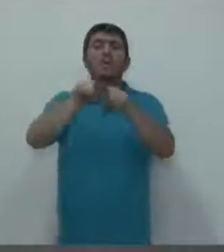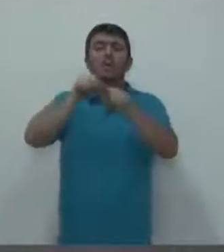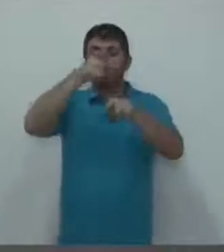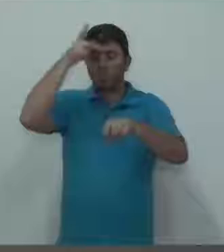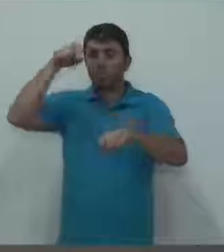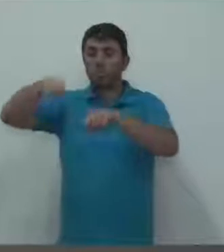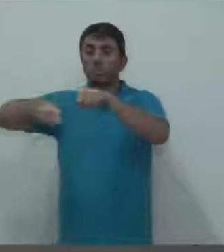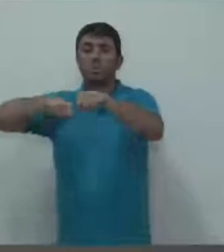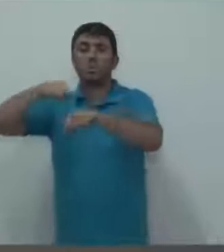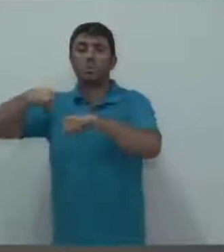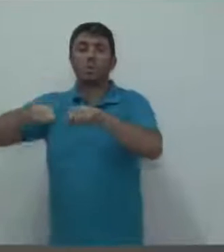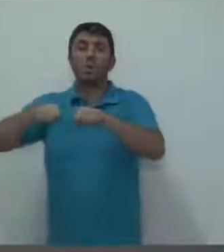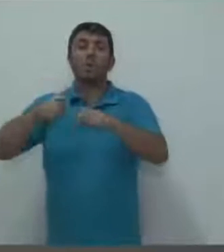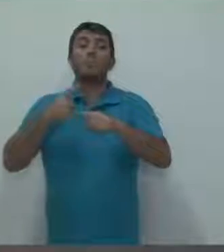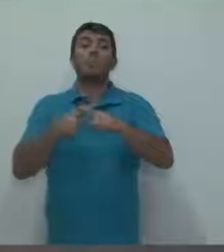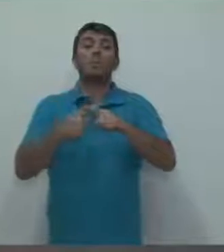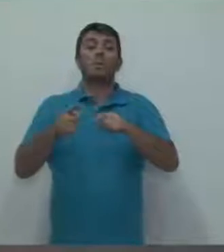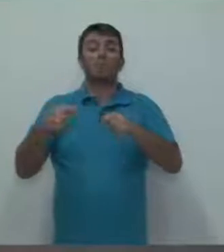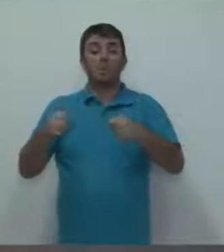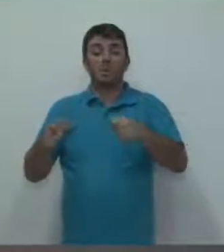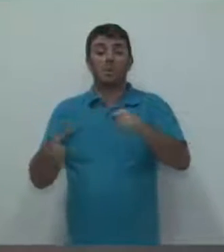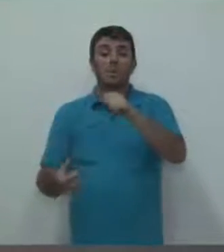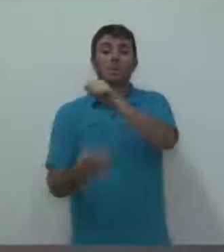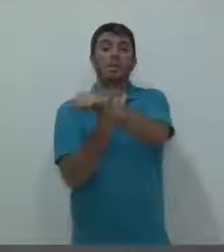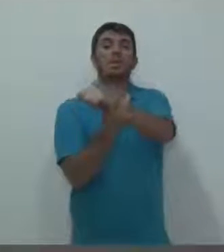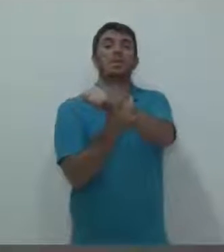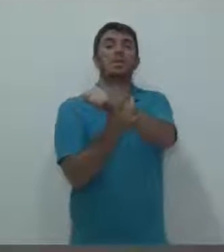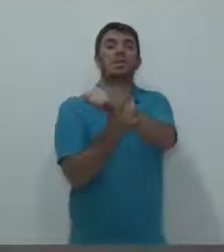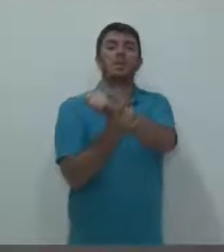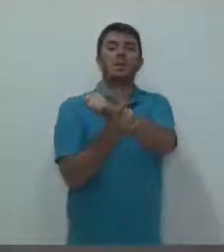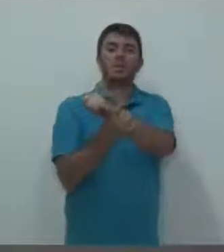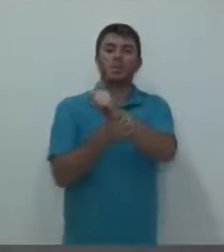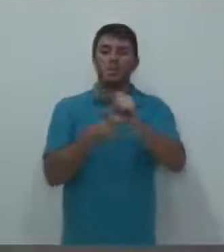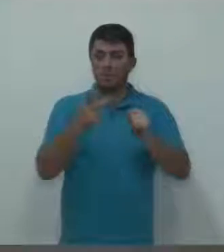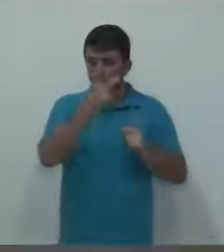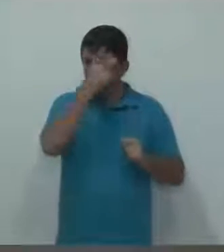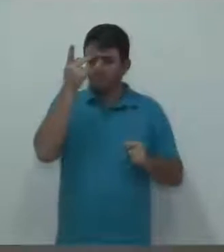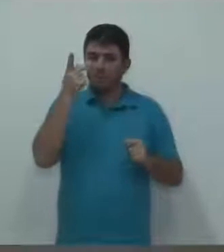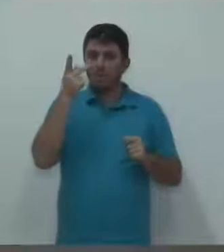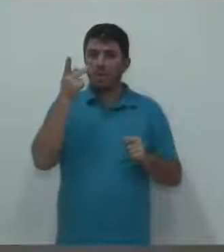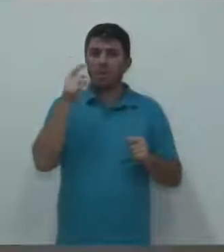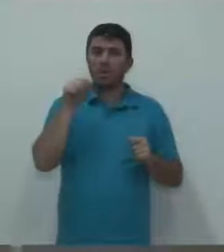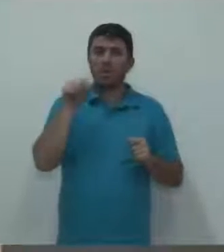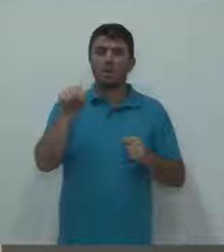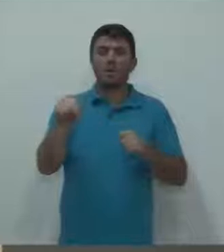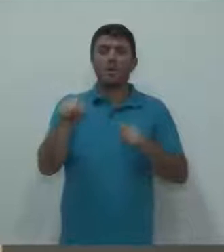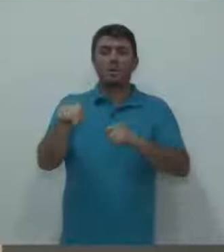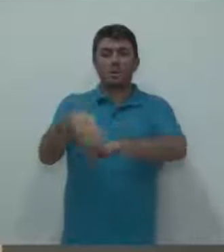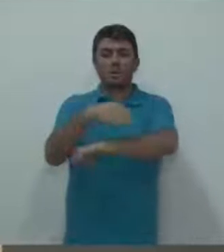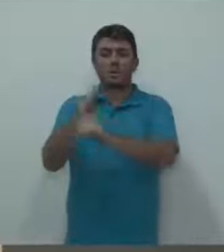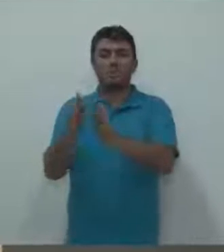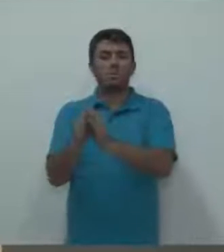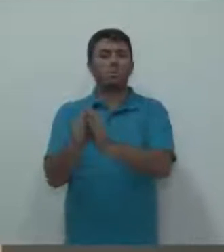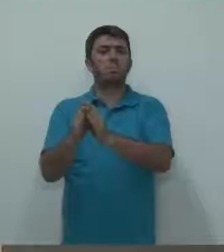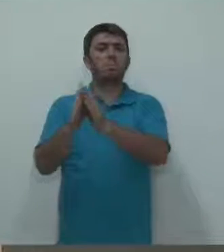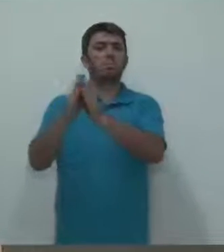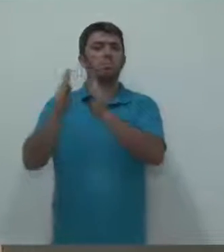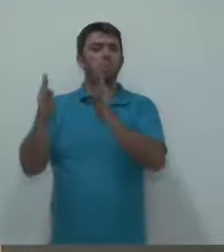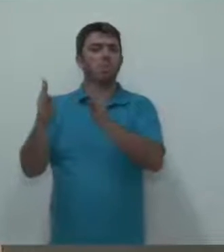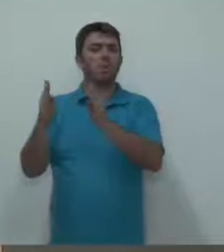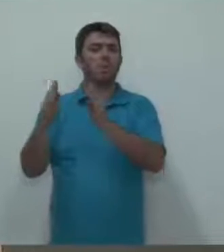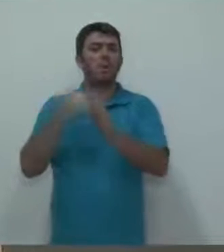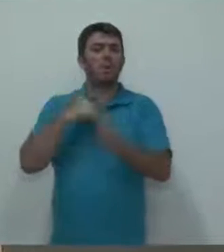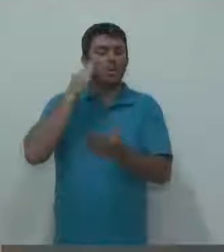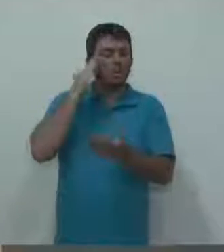segurança das pessoas. Hoje oferece risco para muitas pessoas. Então, quando eu falo alargamento, se eu alargar mais uma via, eu acredito que poderia estabelecer